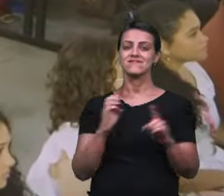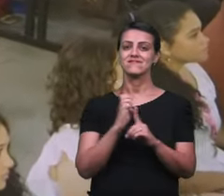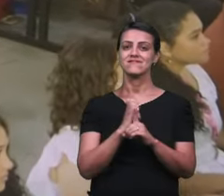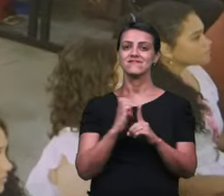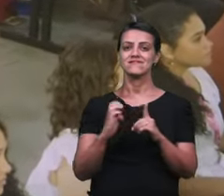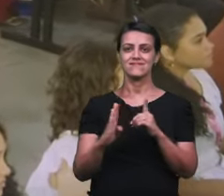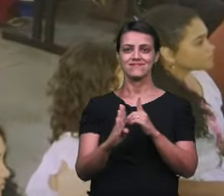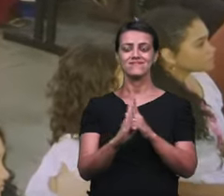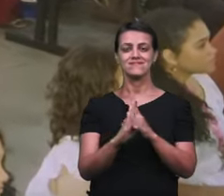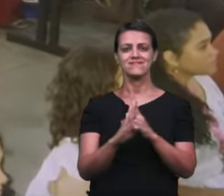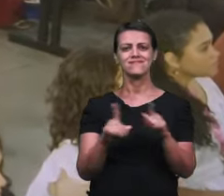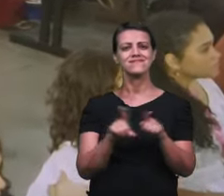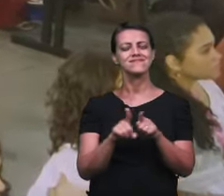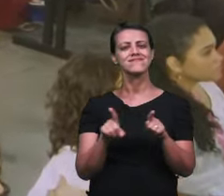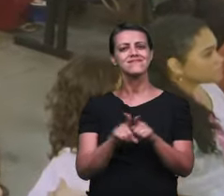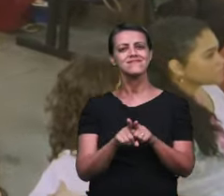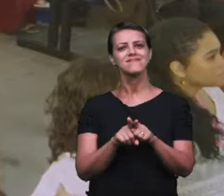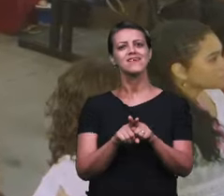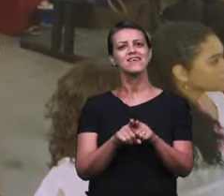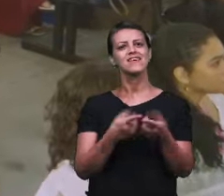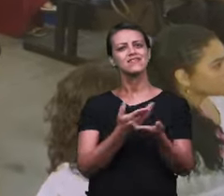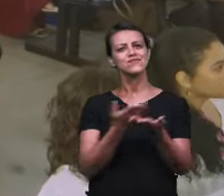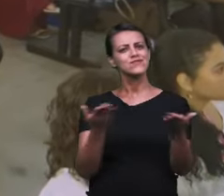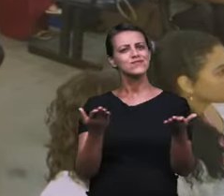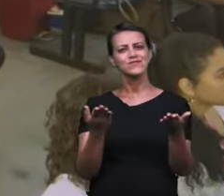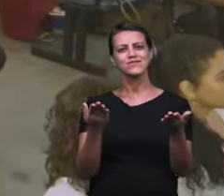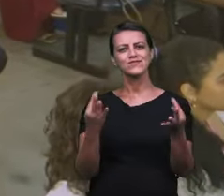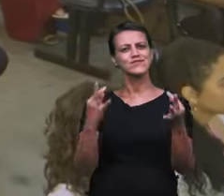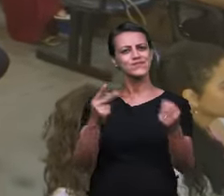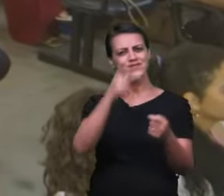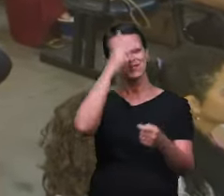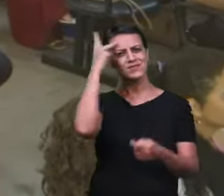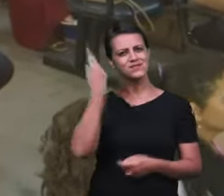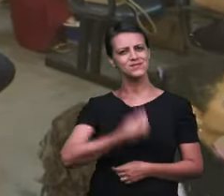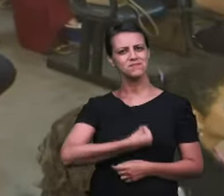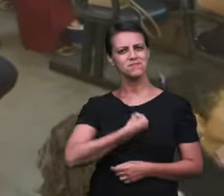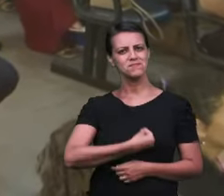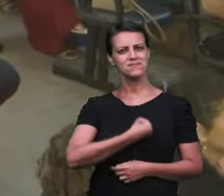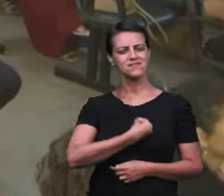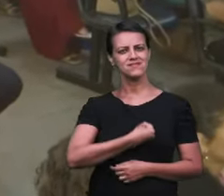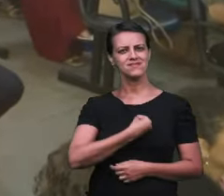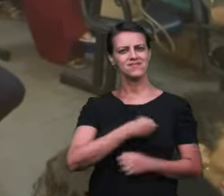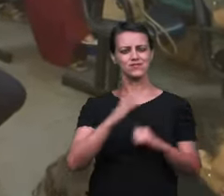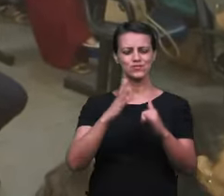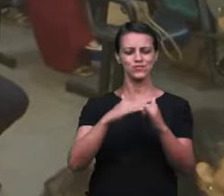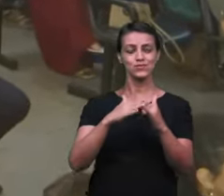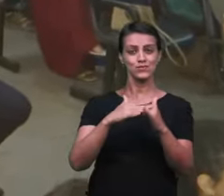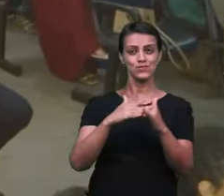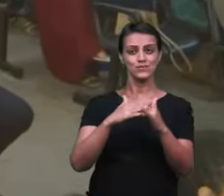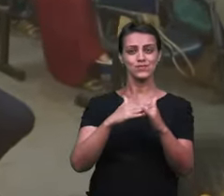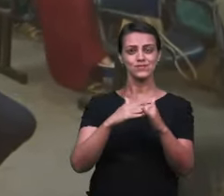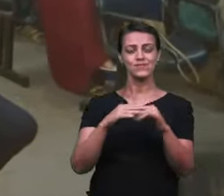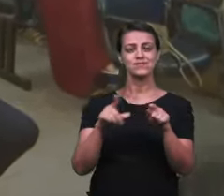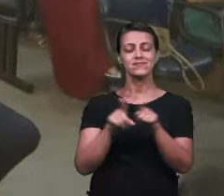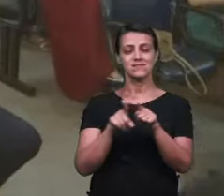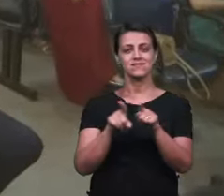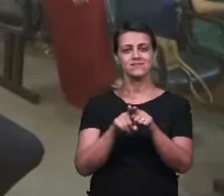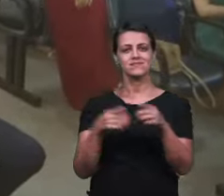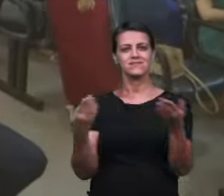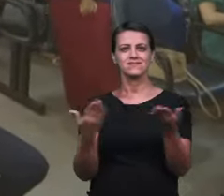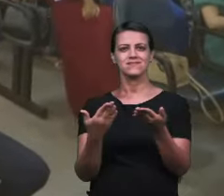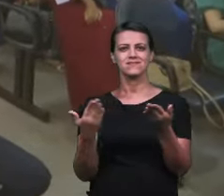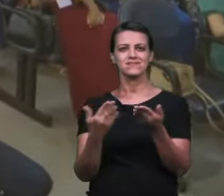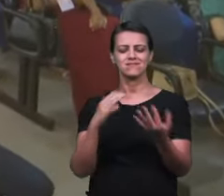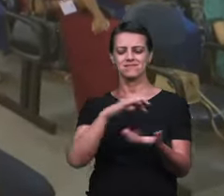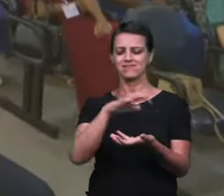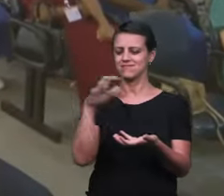Bíblica e deixar aqui a nossa saudação a todos aqueles que estão participando conosco via YouTube, também agora através da nossa transmissão